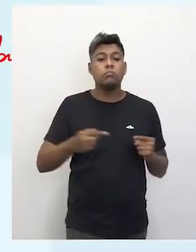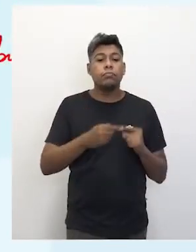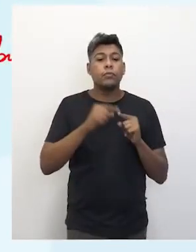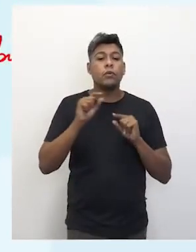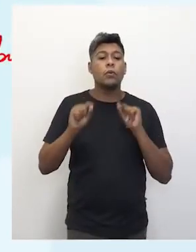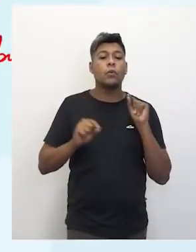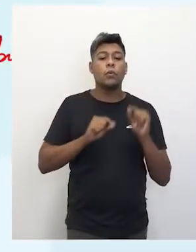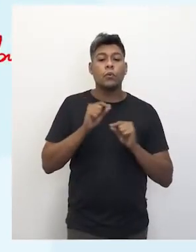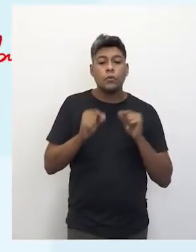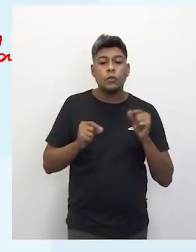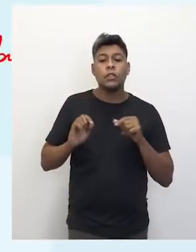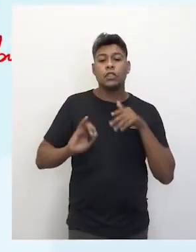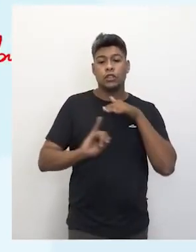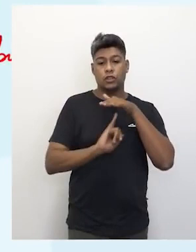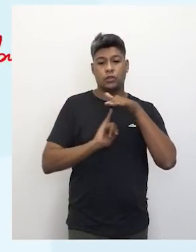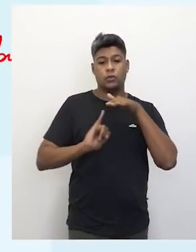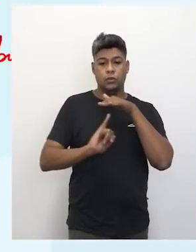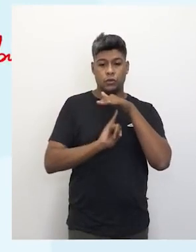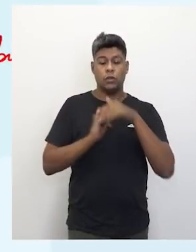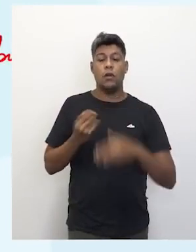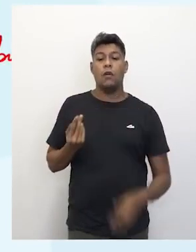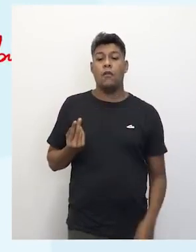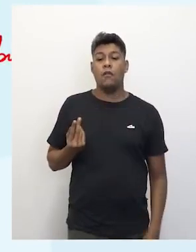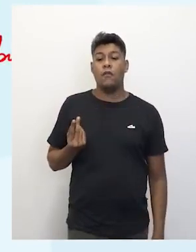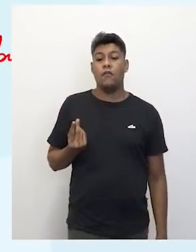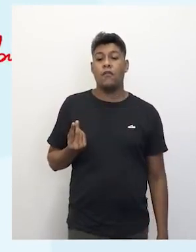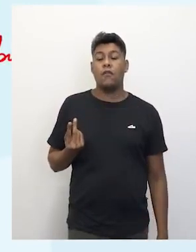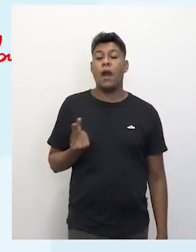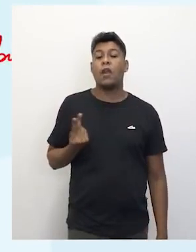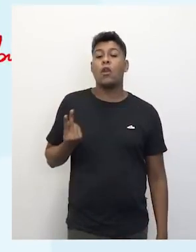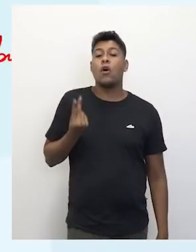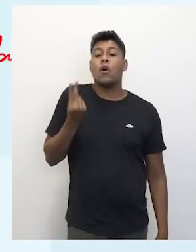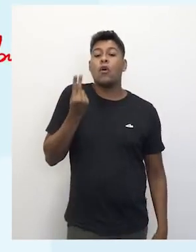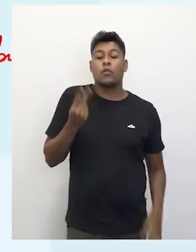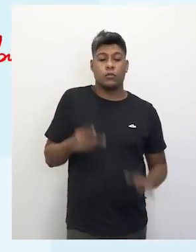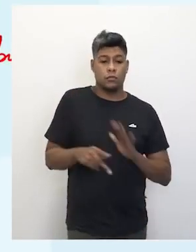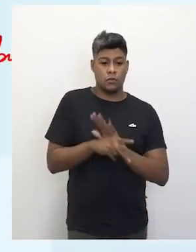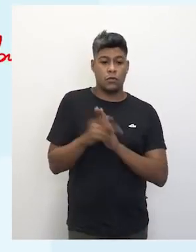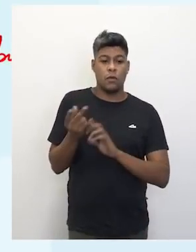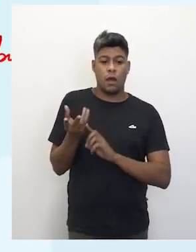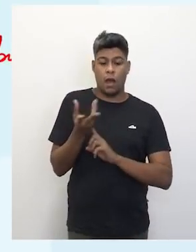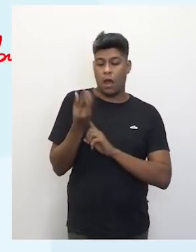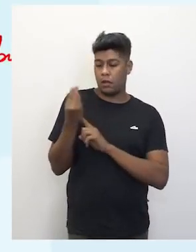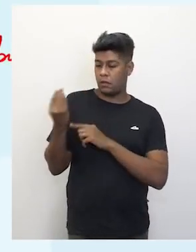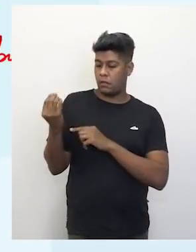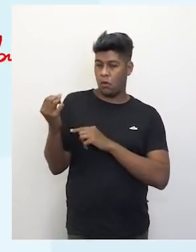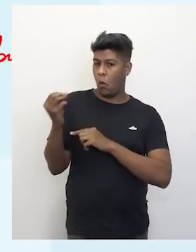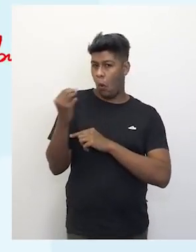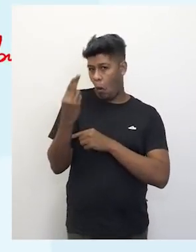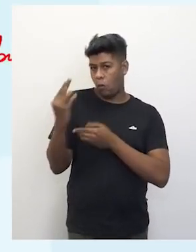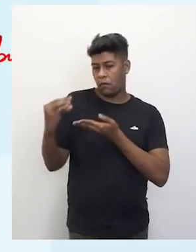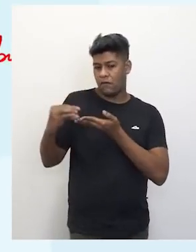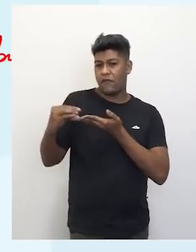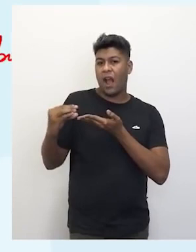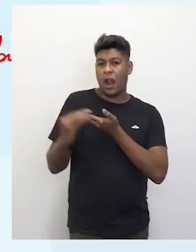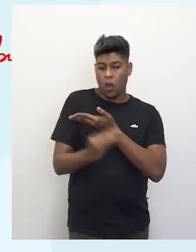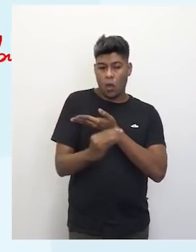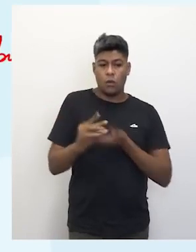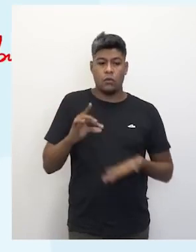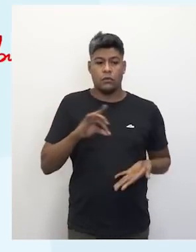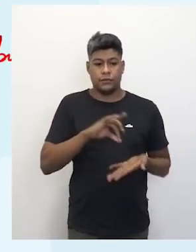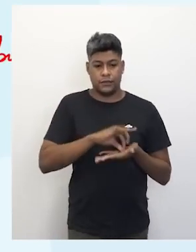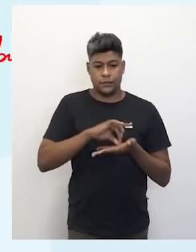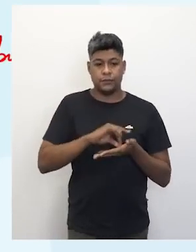com as instituições, ou seja, valores, né, que são definidos para a arte pelas instituições, né, oficiais